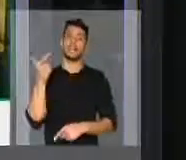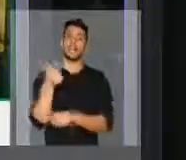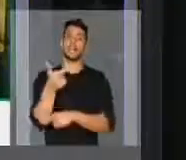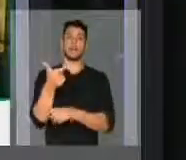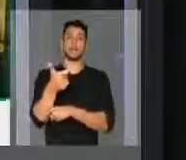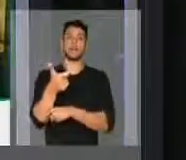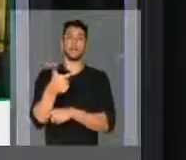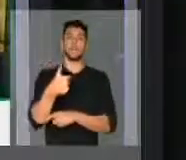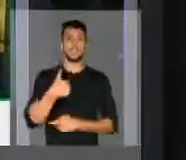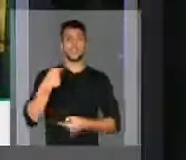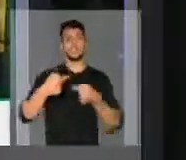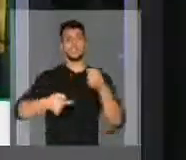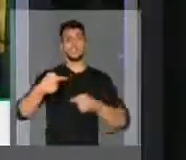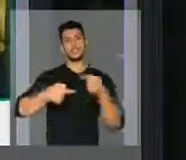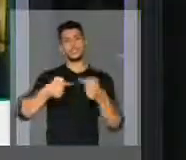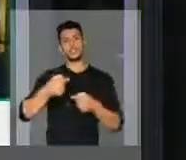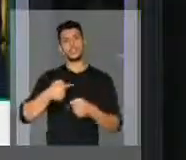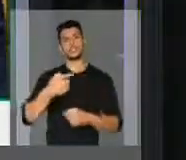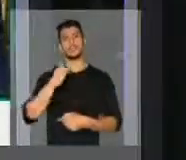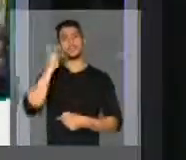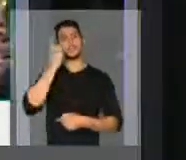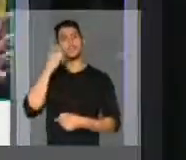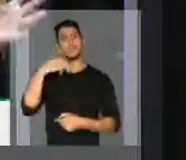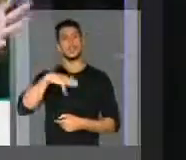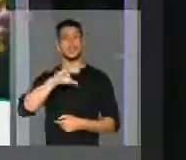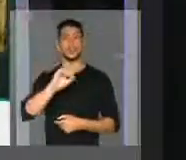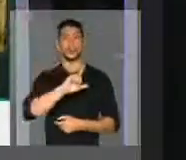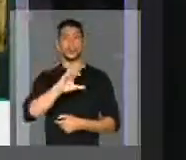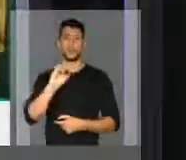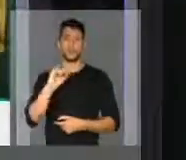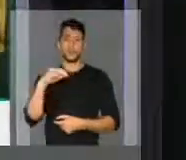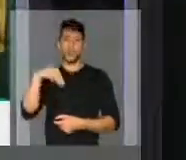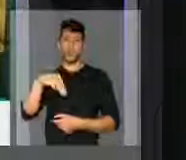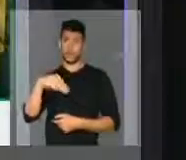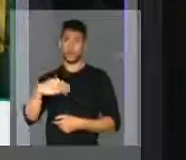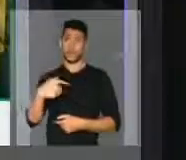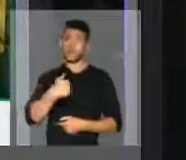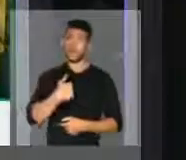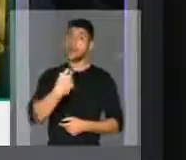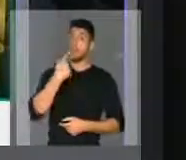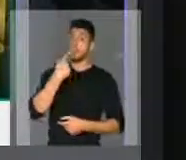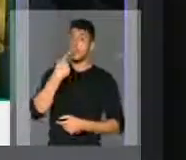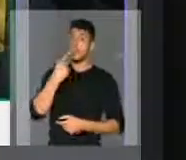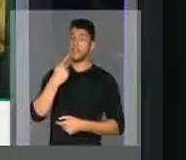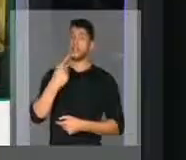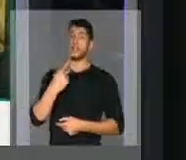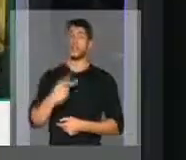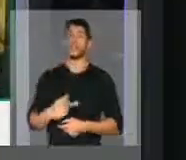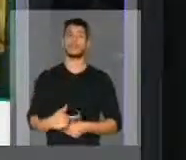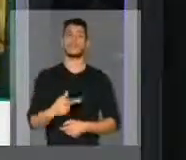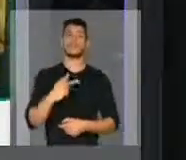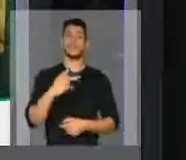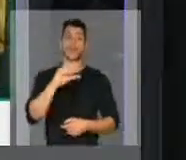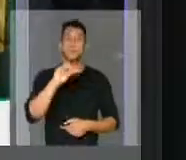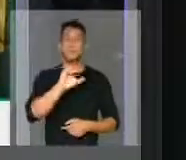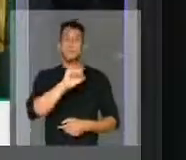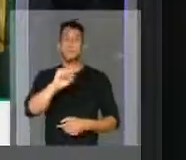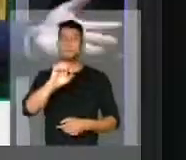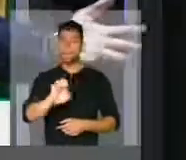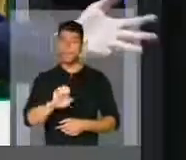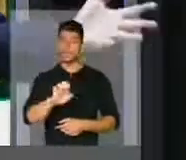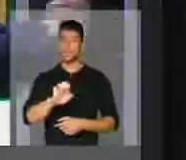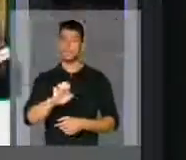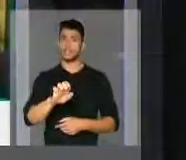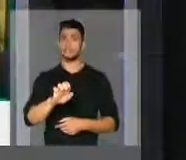debatendo com um grande deputado aqui, Molon, sobre posse. E ele deu um exemplo. E